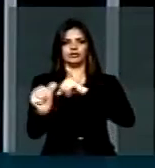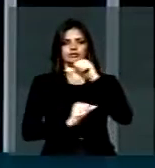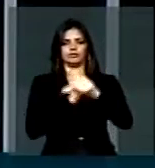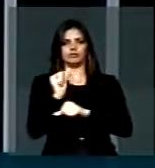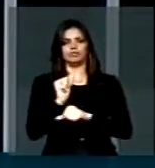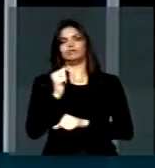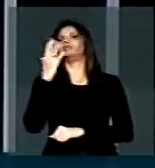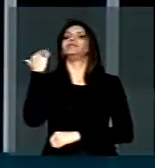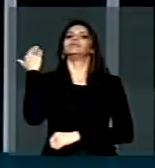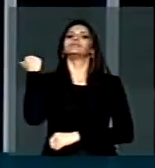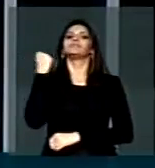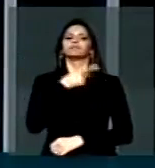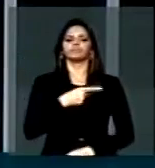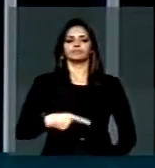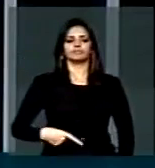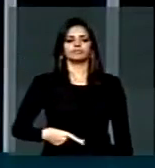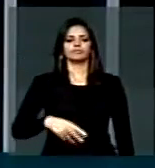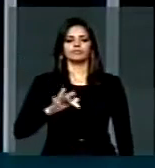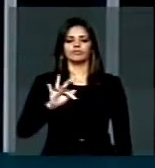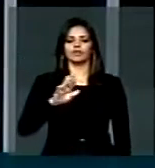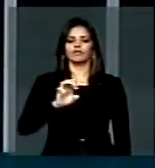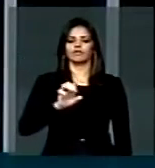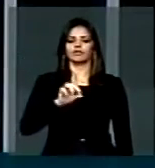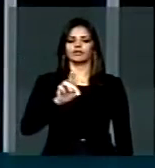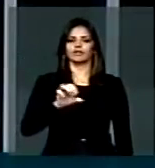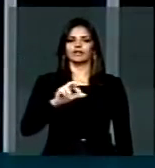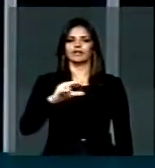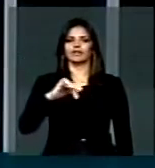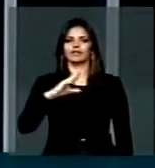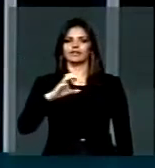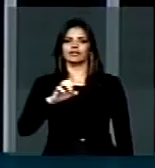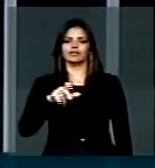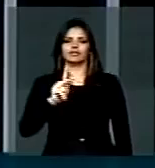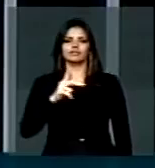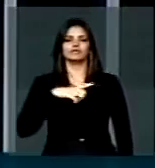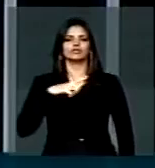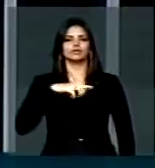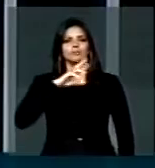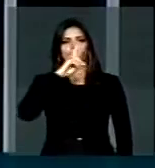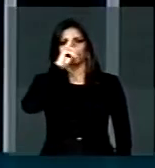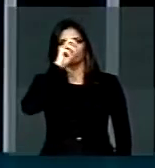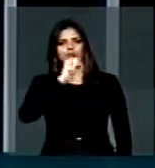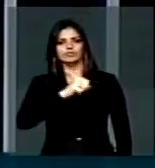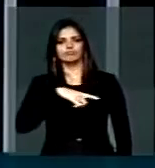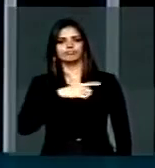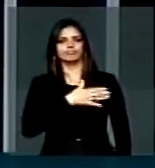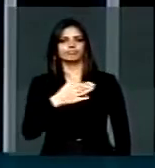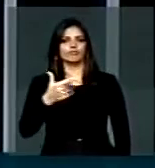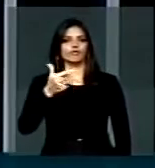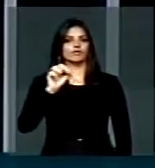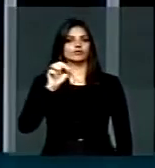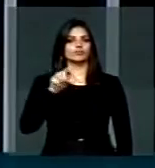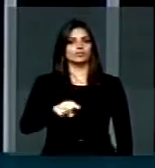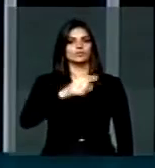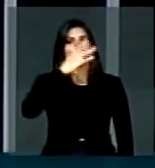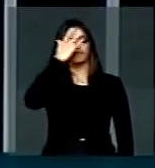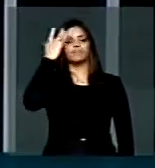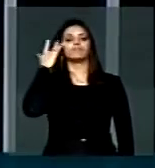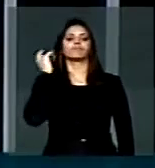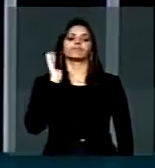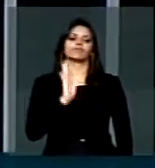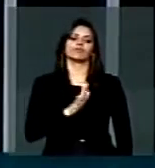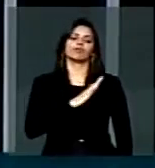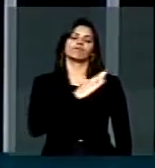em que o então presidente Frederic Klerk detinha o poder, período em que 20 mil pessoas já